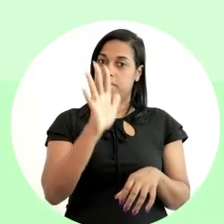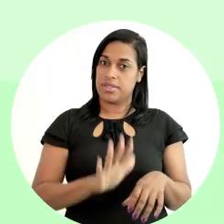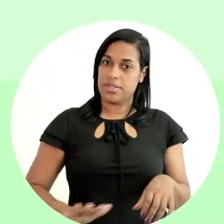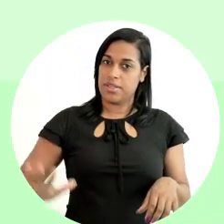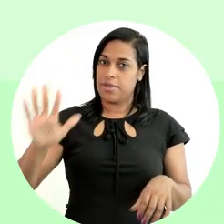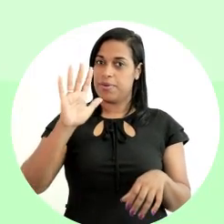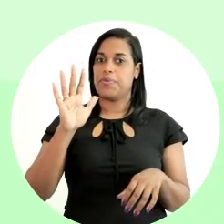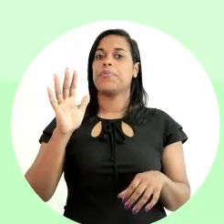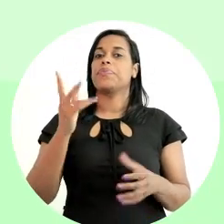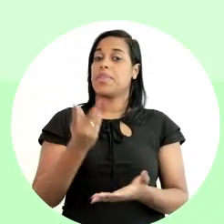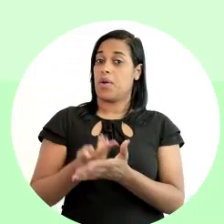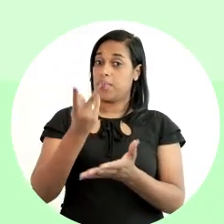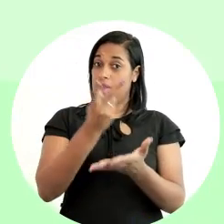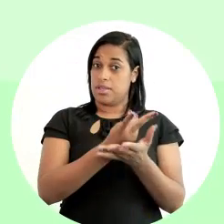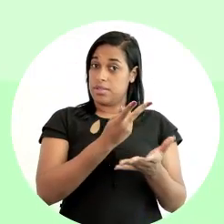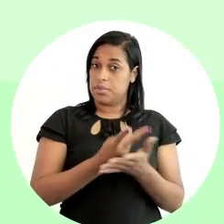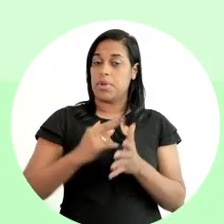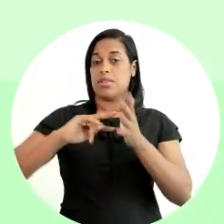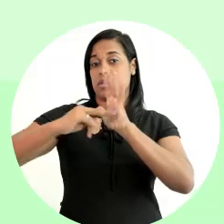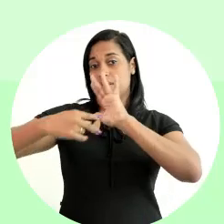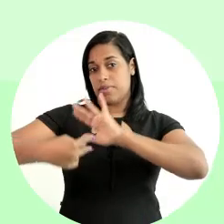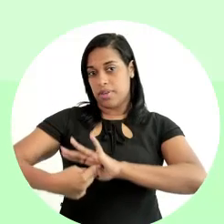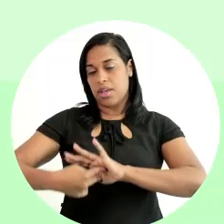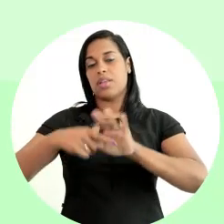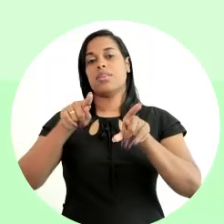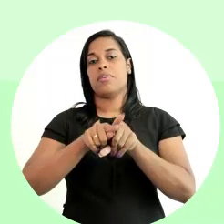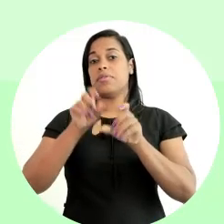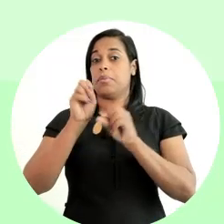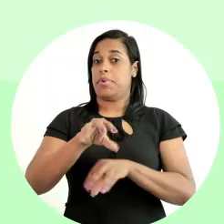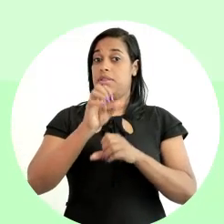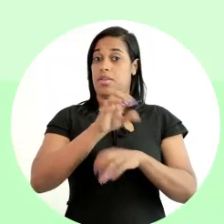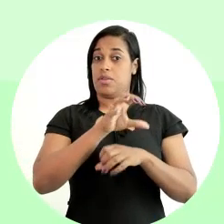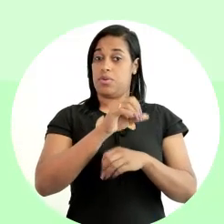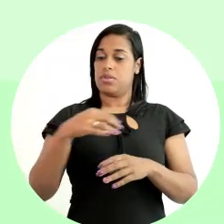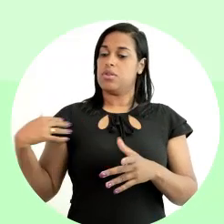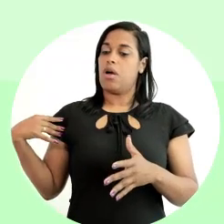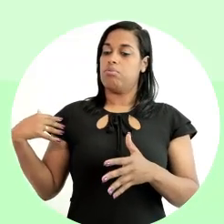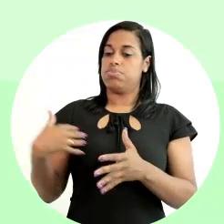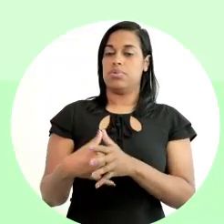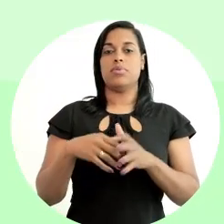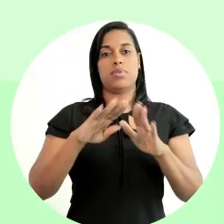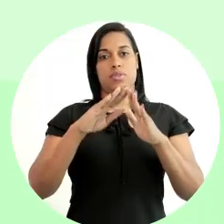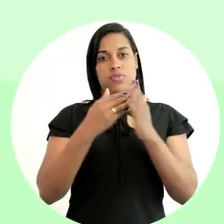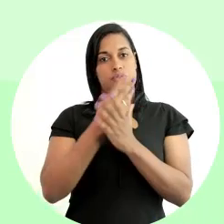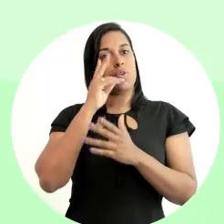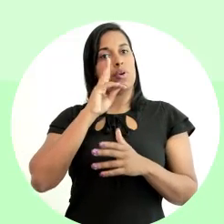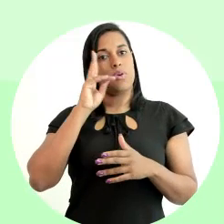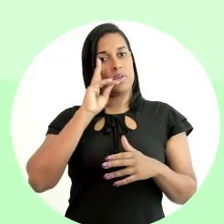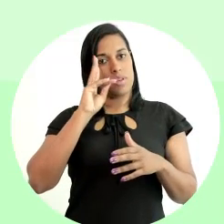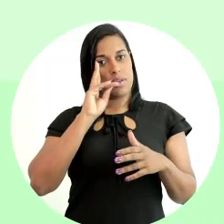Brasil, acontecimentos significativos da educação ao longo da nossa história,